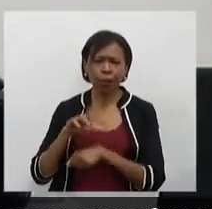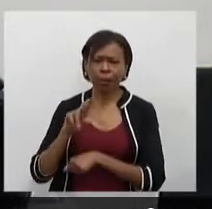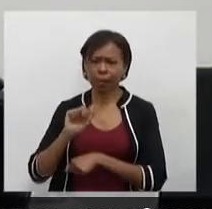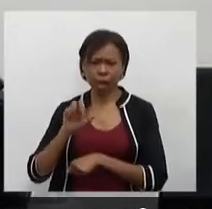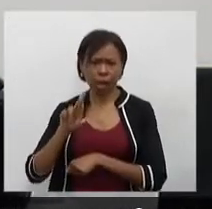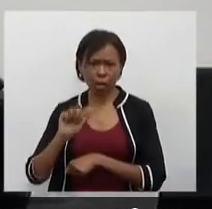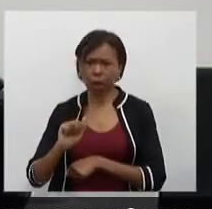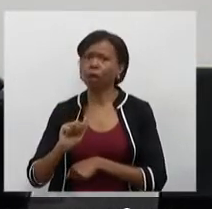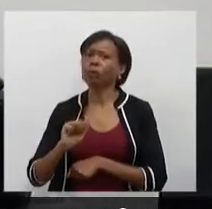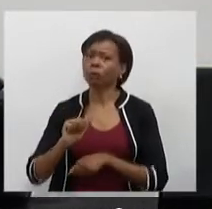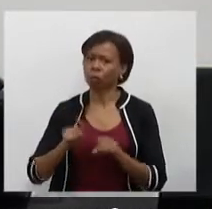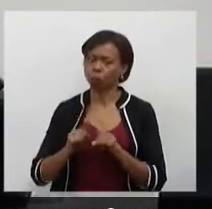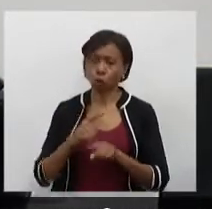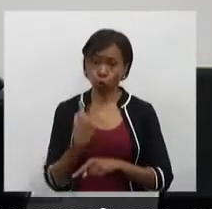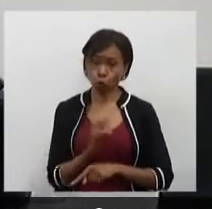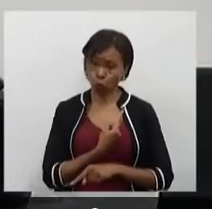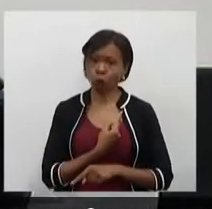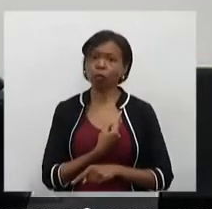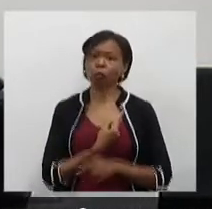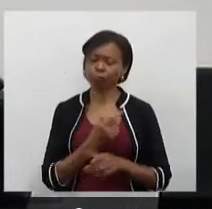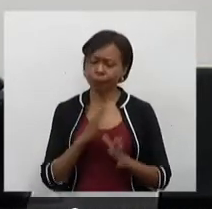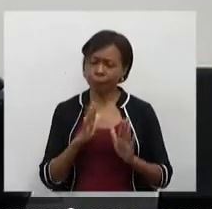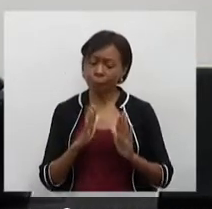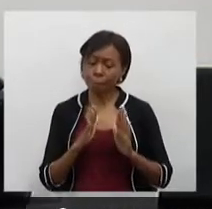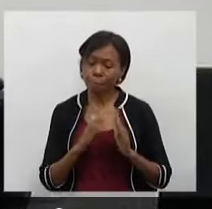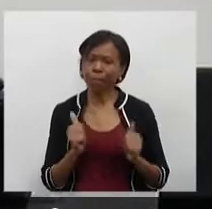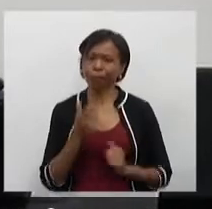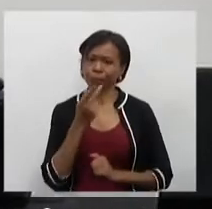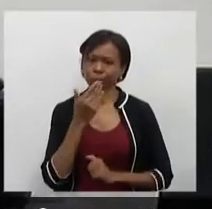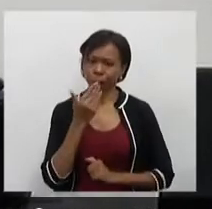defender nesse encontro com o secretário de Saúde. Vale lembrar aqui,